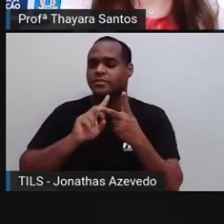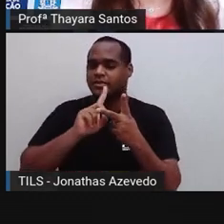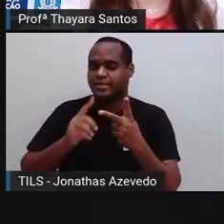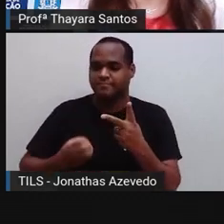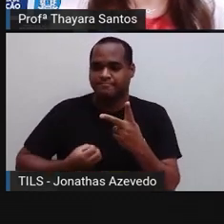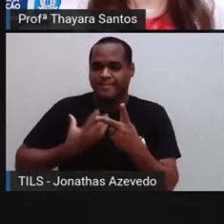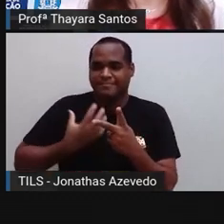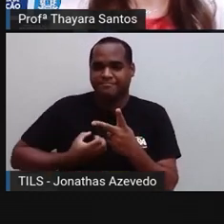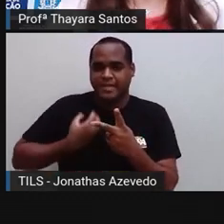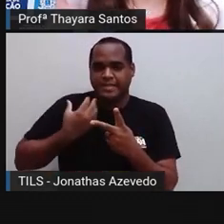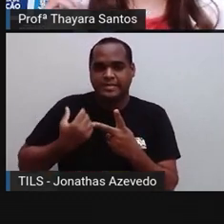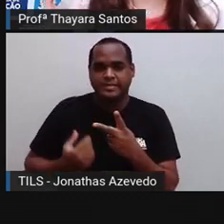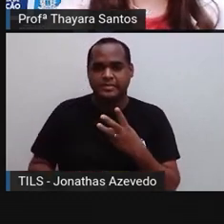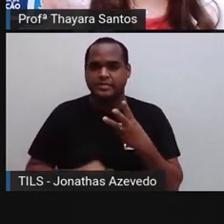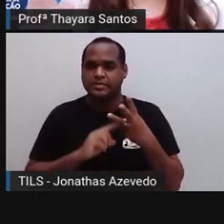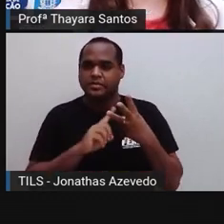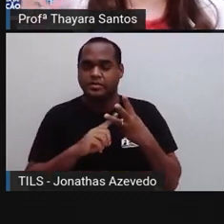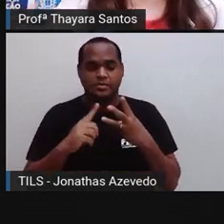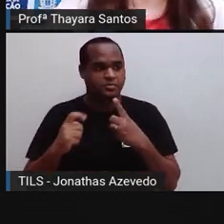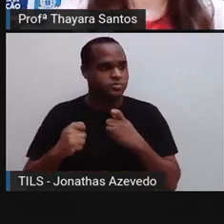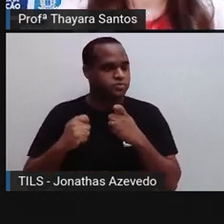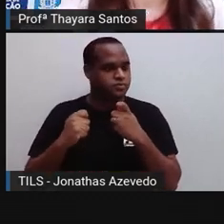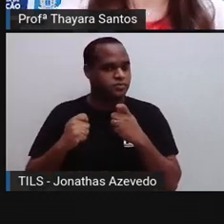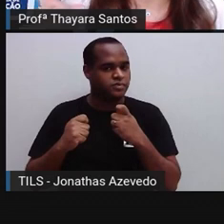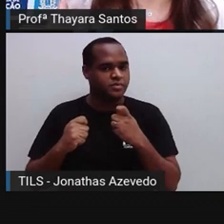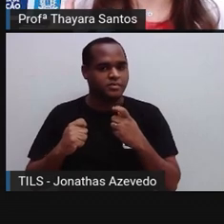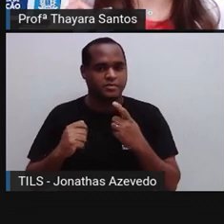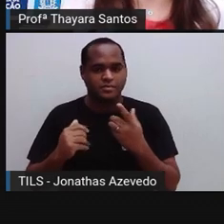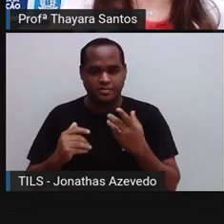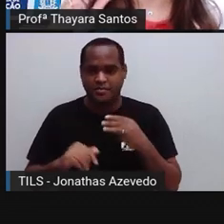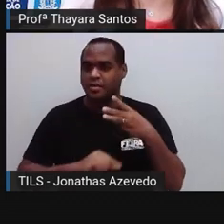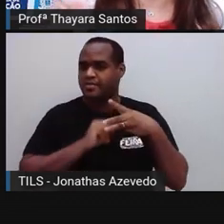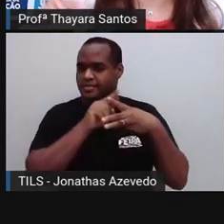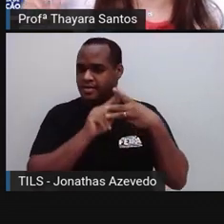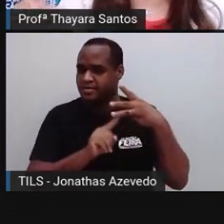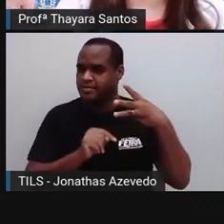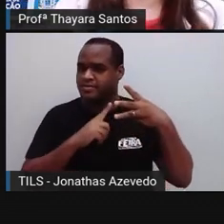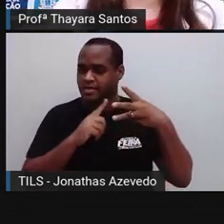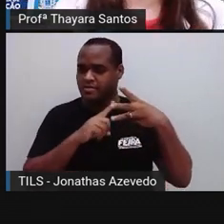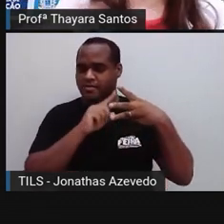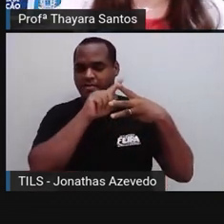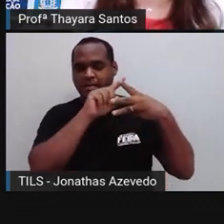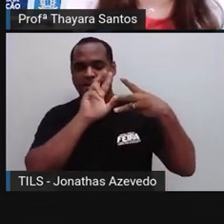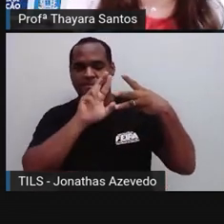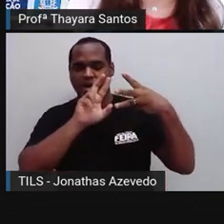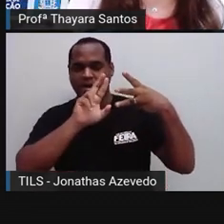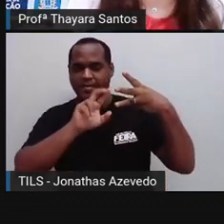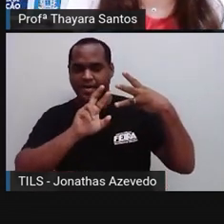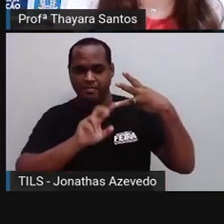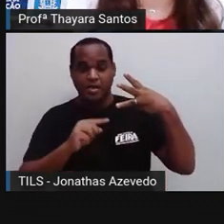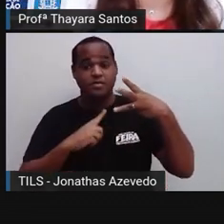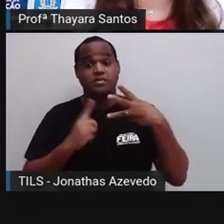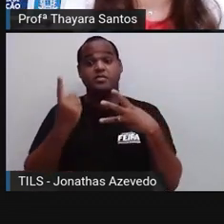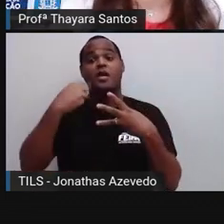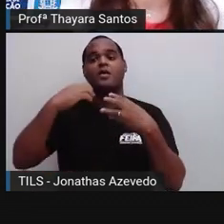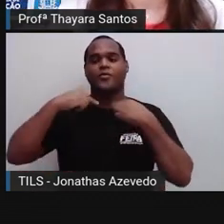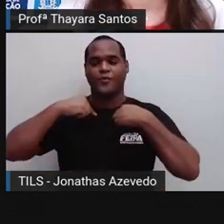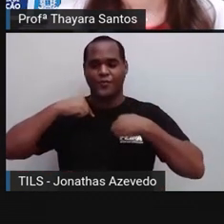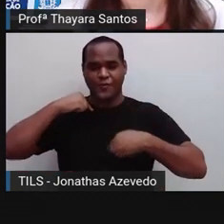drogas estimulantes e as drogas perturbadoras. Cada uma acaba tendo uma função diferente no nosso sistema nervoso.